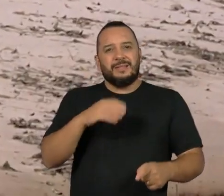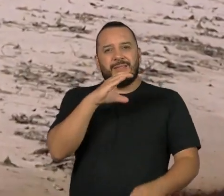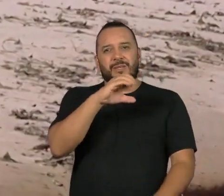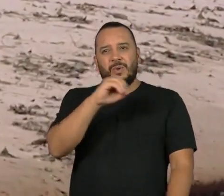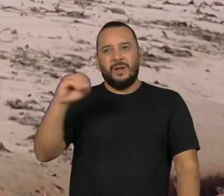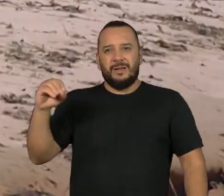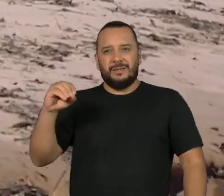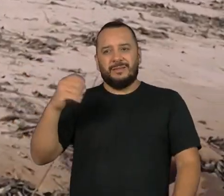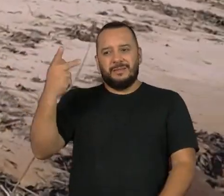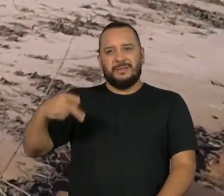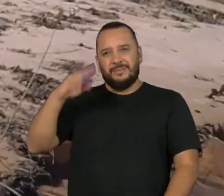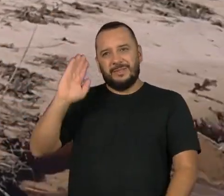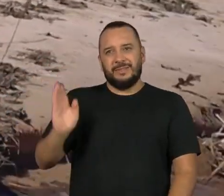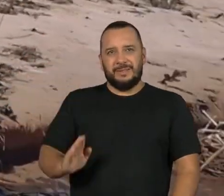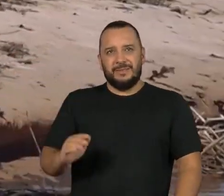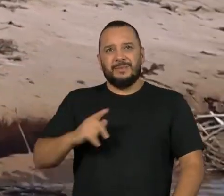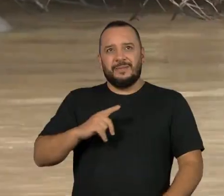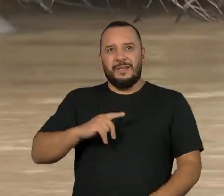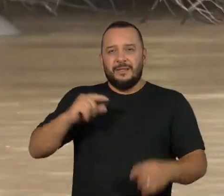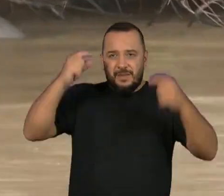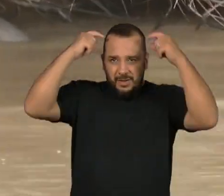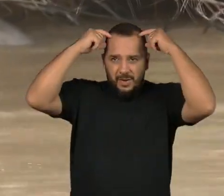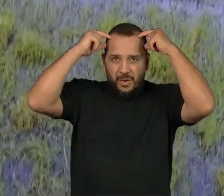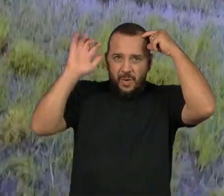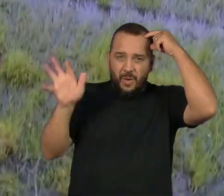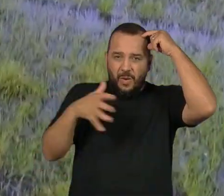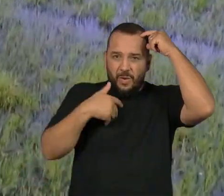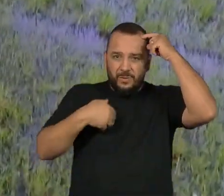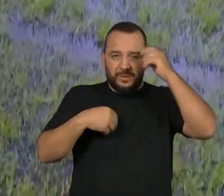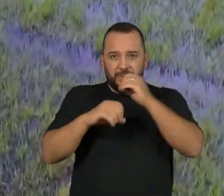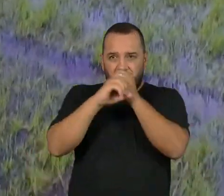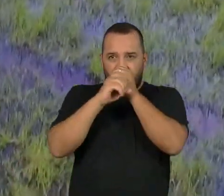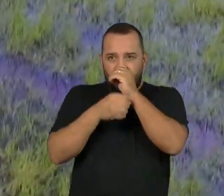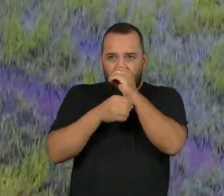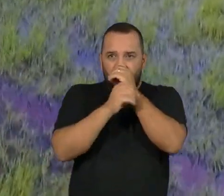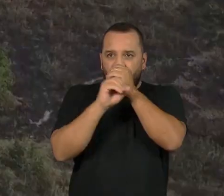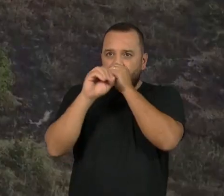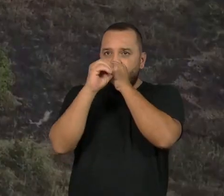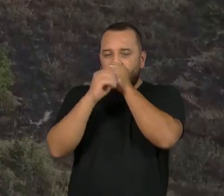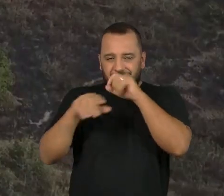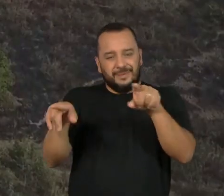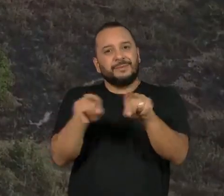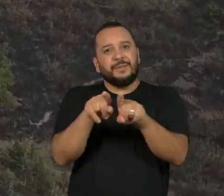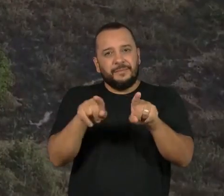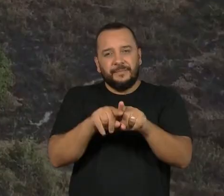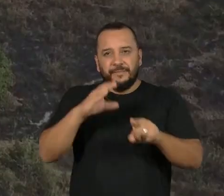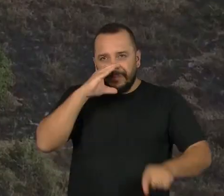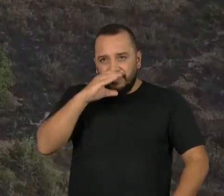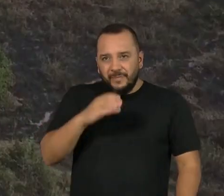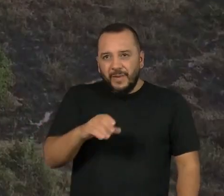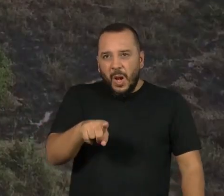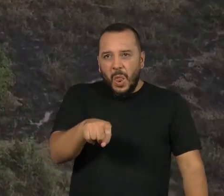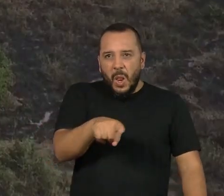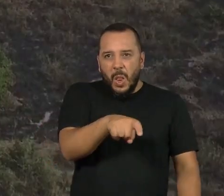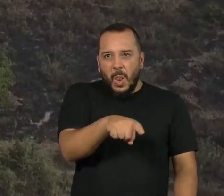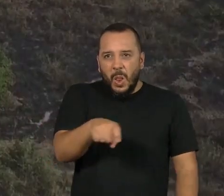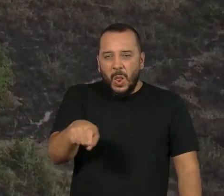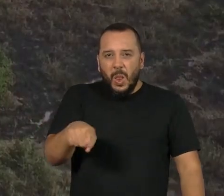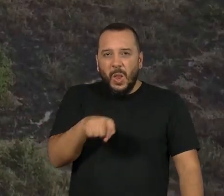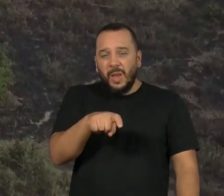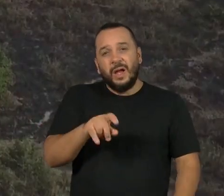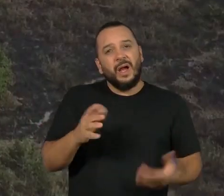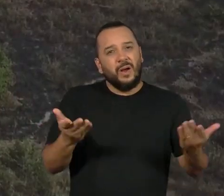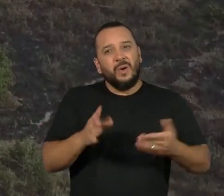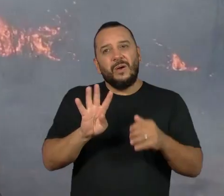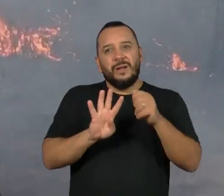abriga espécies como a onça-pintada, a anta e o tamanduá-bandeira. Mas há mais de 4 meses, os